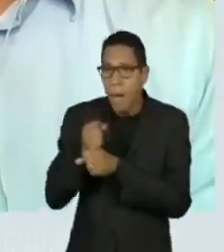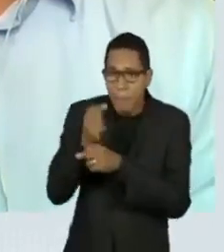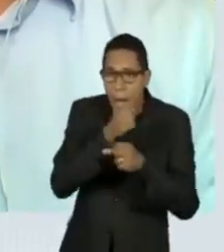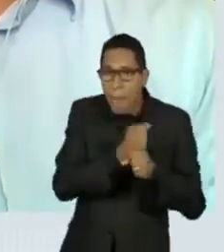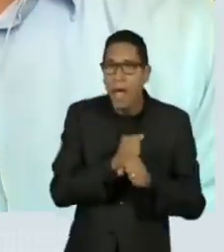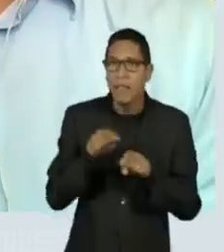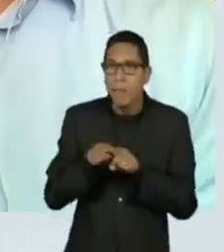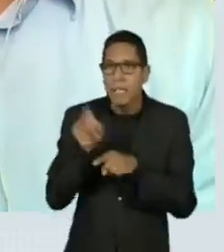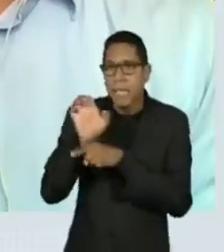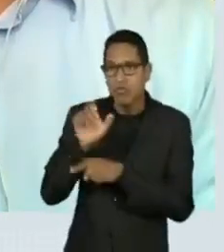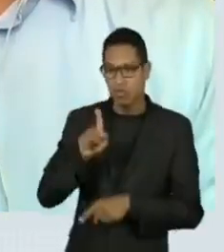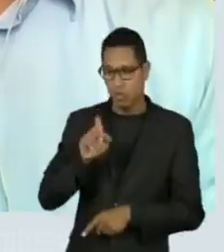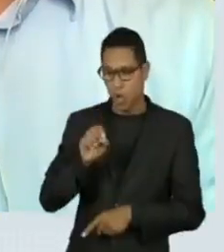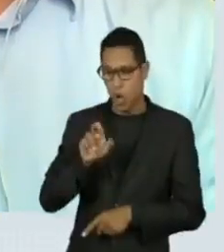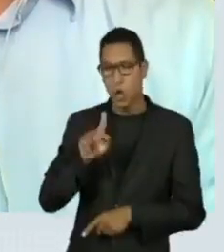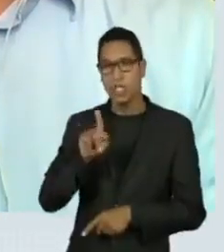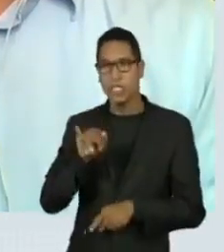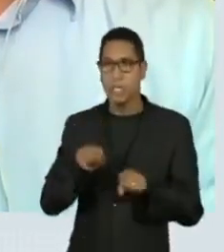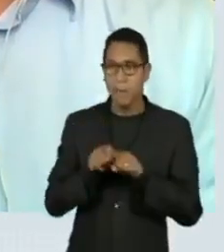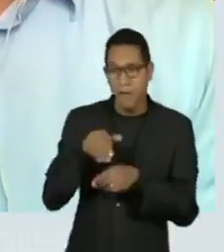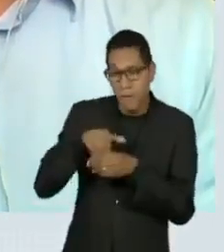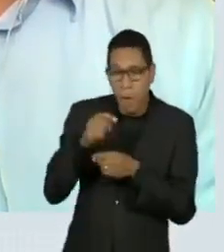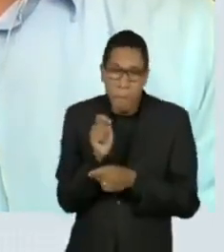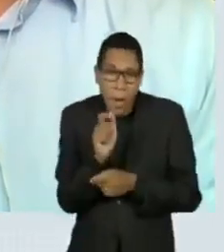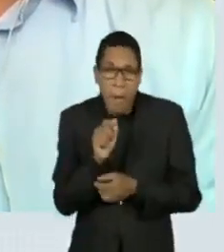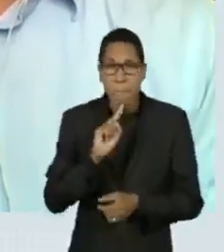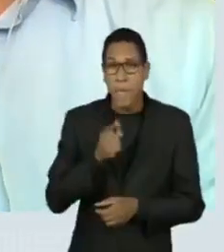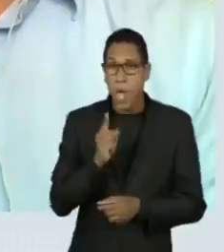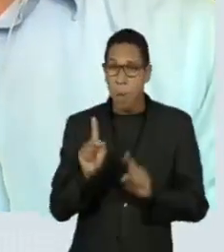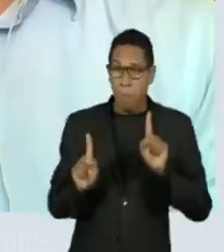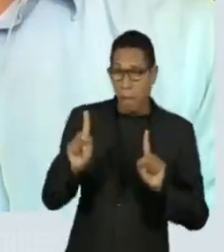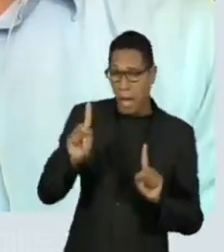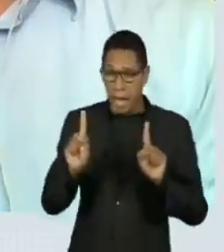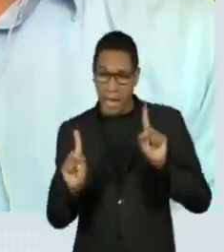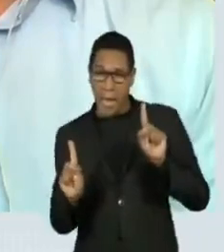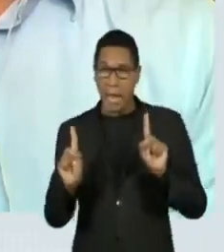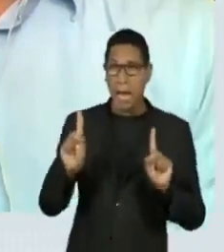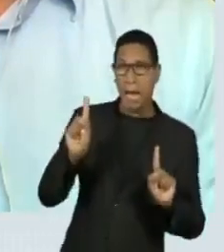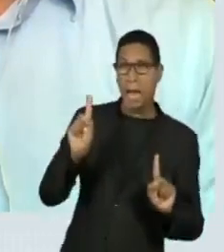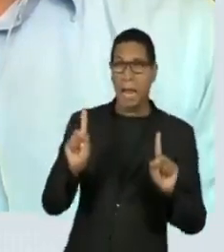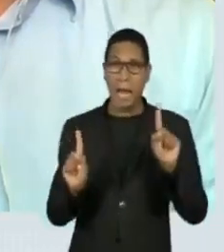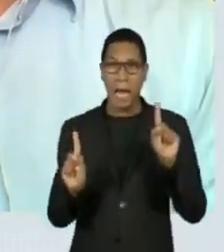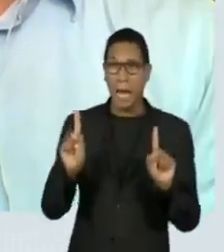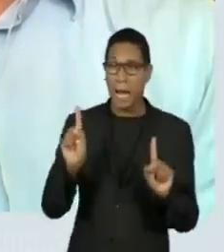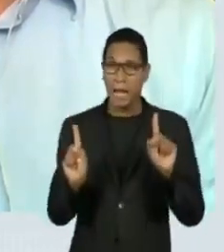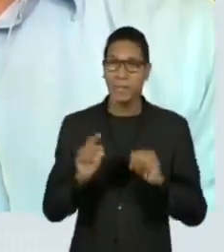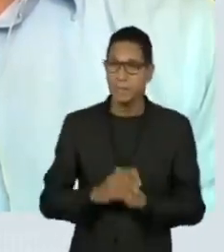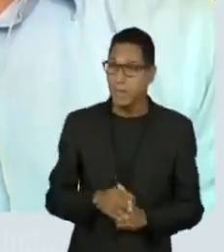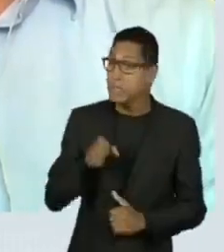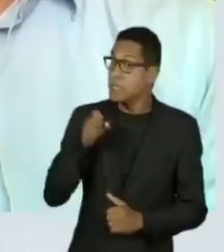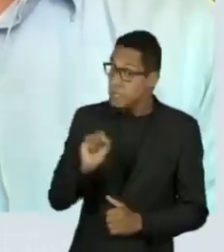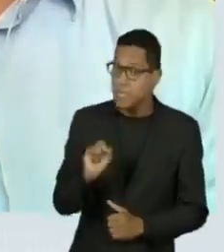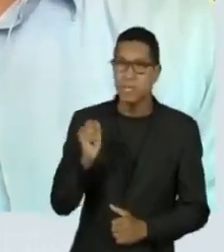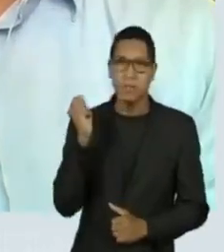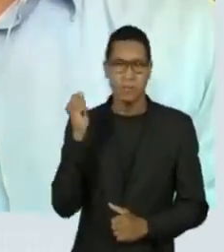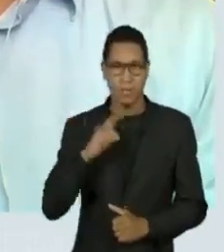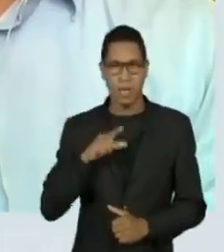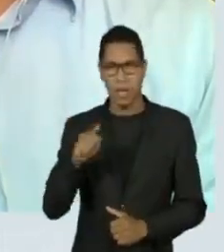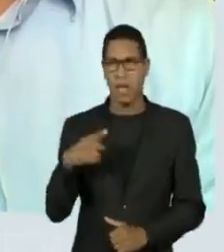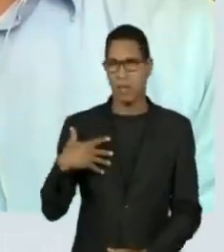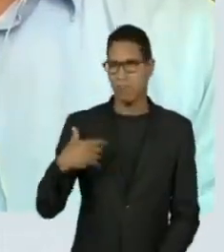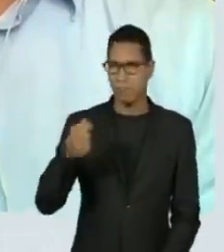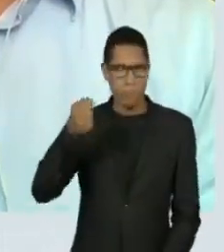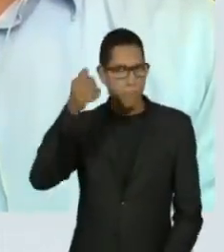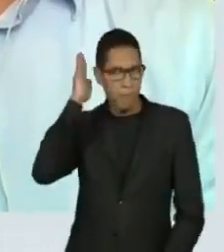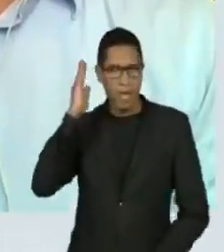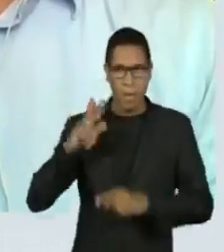né? Poucos votos de diferença, cerca de 1.000 votos, pouco mais que isso. Caso se confirme a vitória de Biden